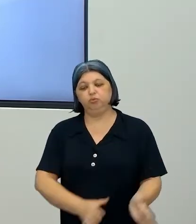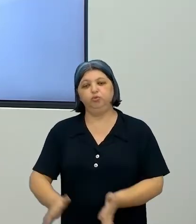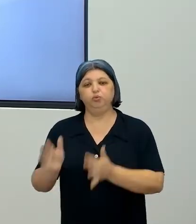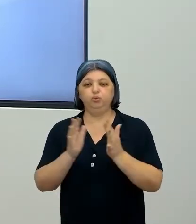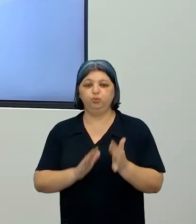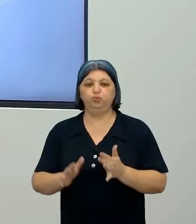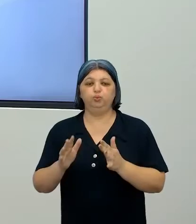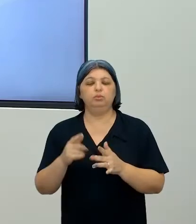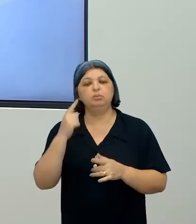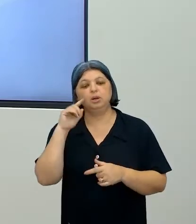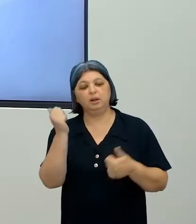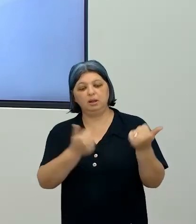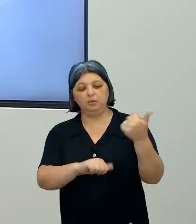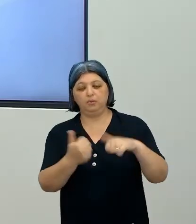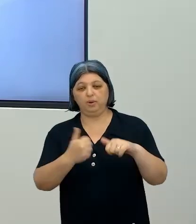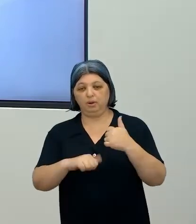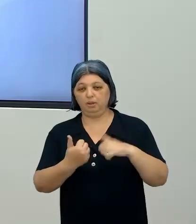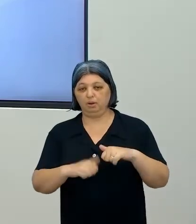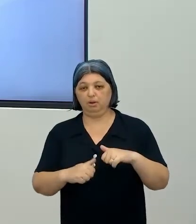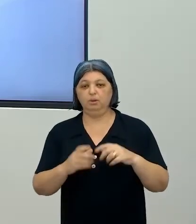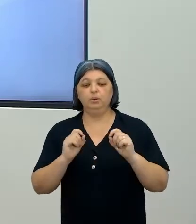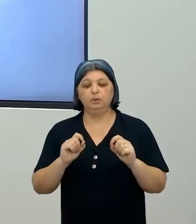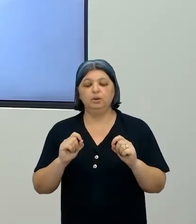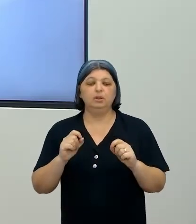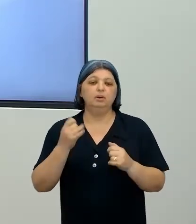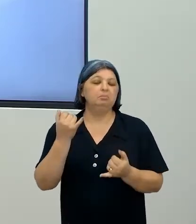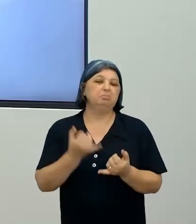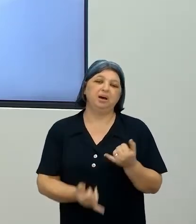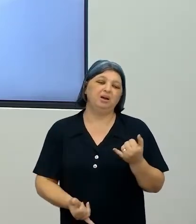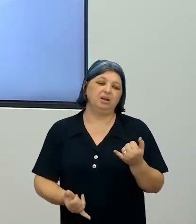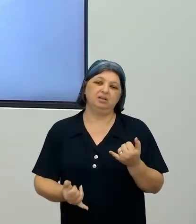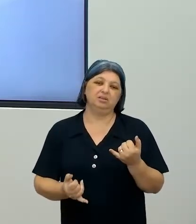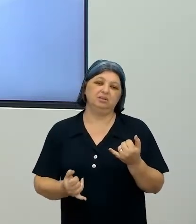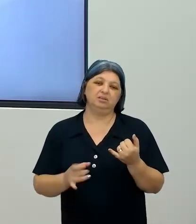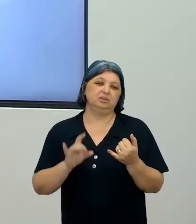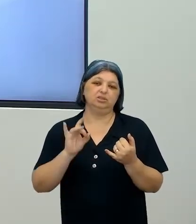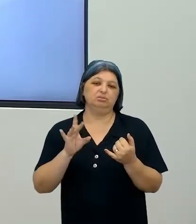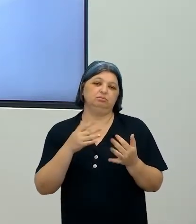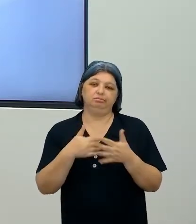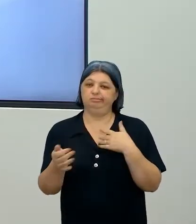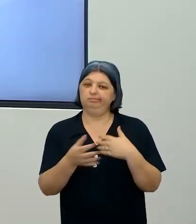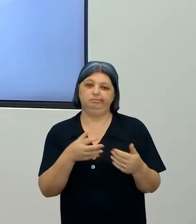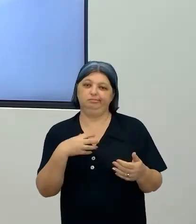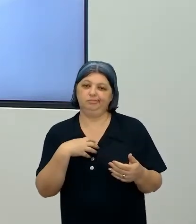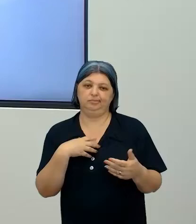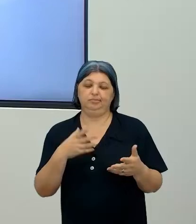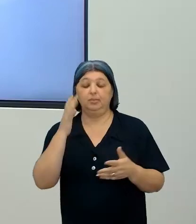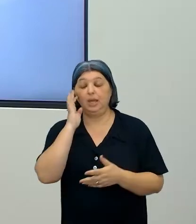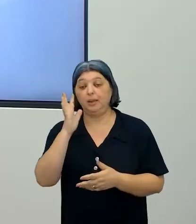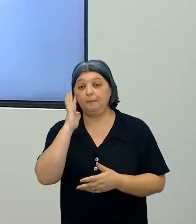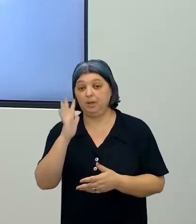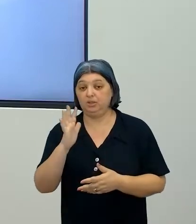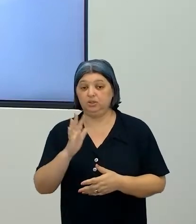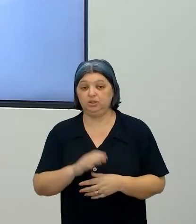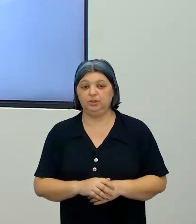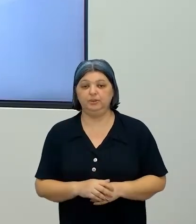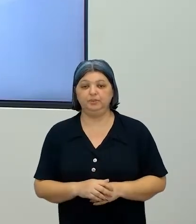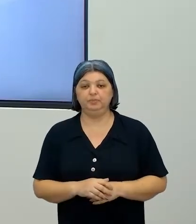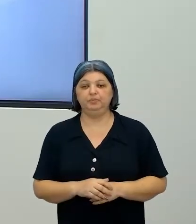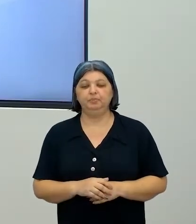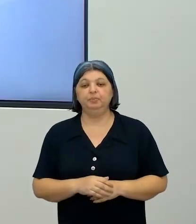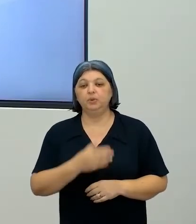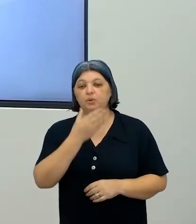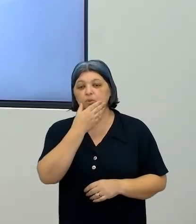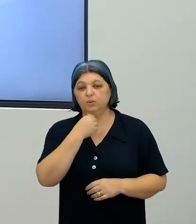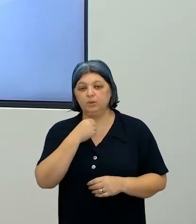quis analisar justamente o que parece ser um acaso, mas não é tão acaso assim, porque ele imagina, né, o Max Weber,